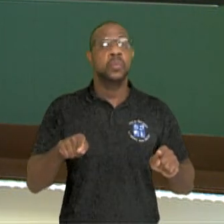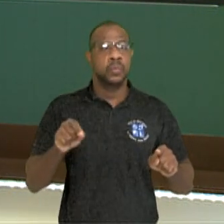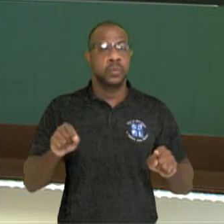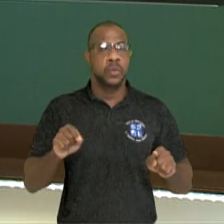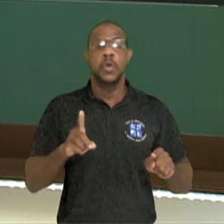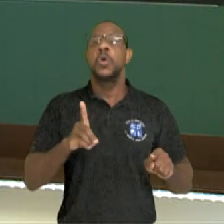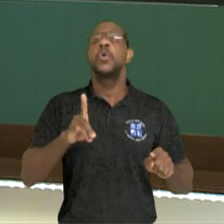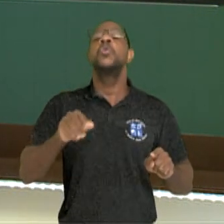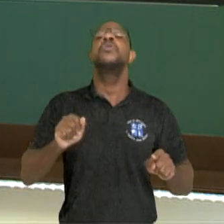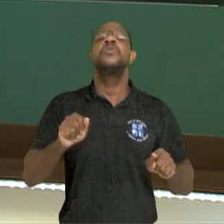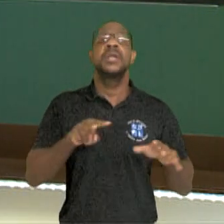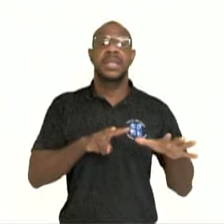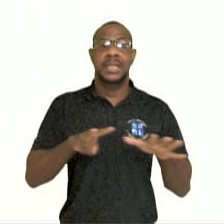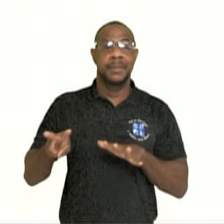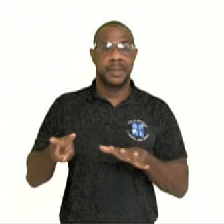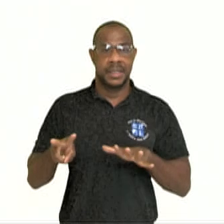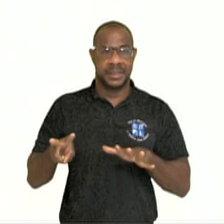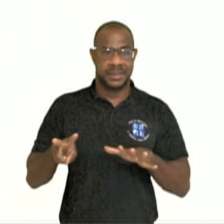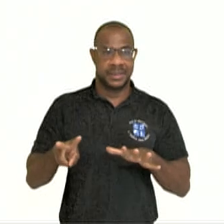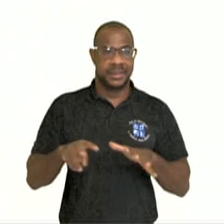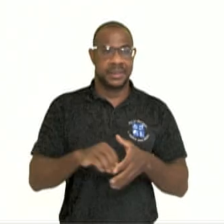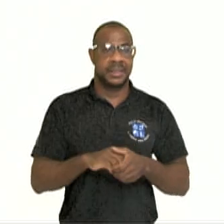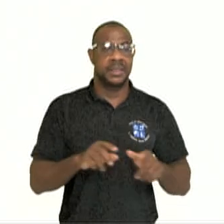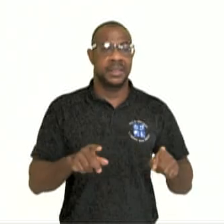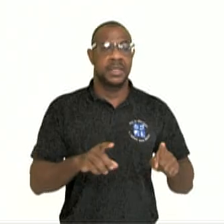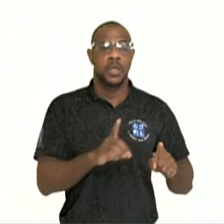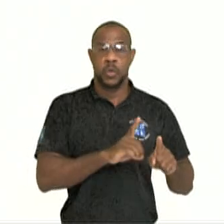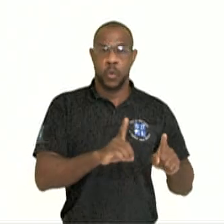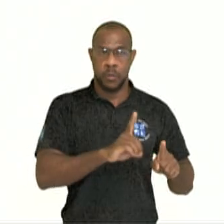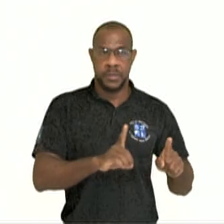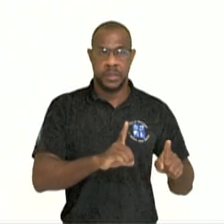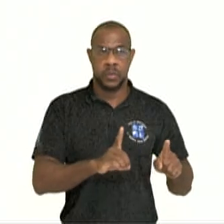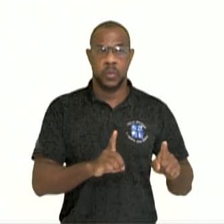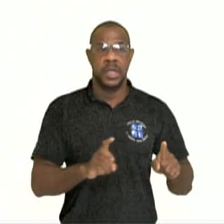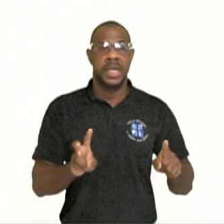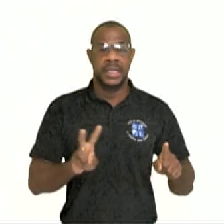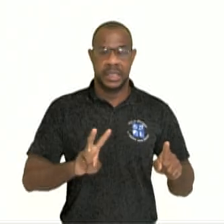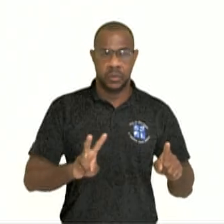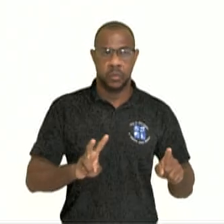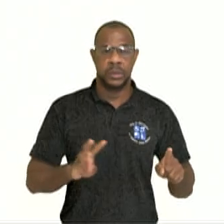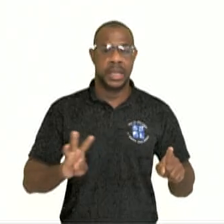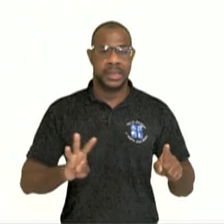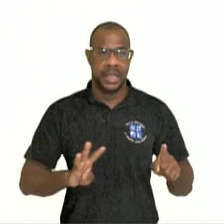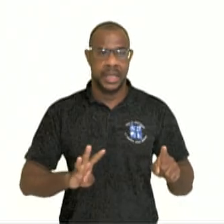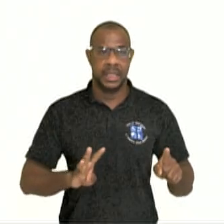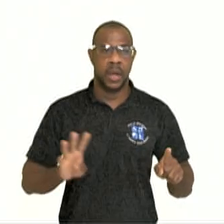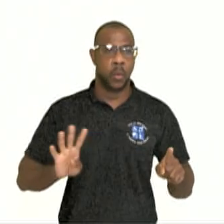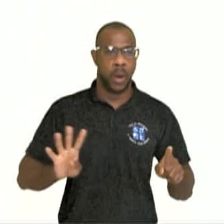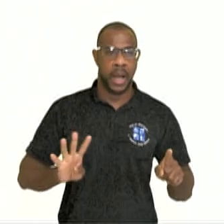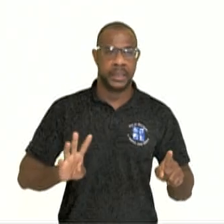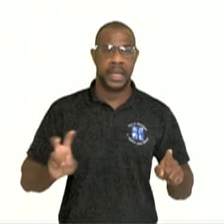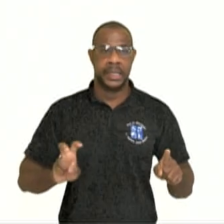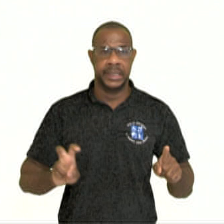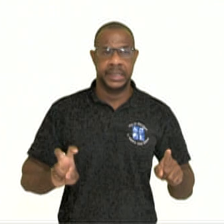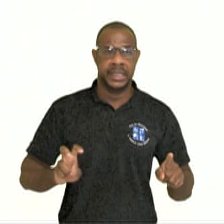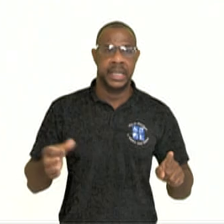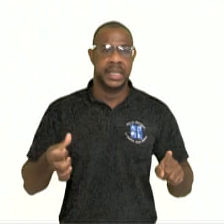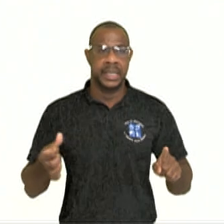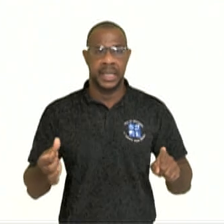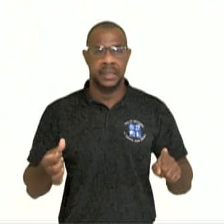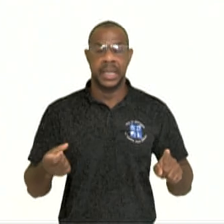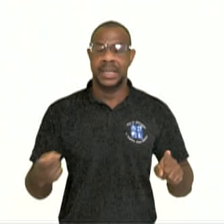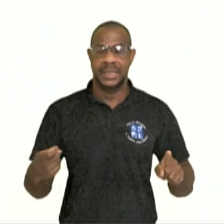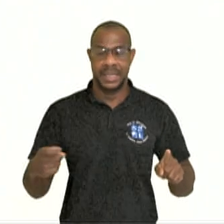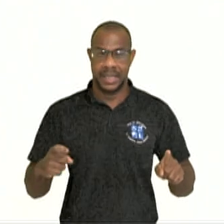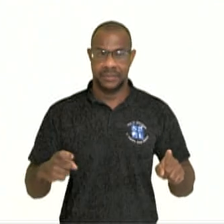os dias da semana. Então, olha só, eu tenho domingo, segunda, terça, quarta, quinta, sexta e